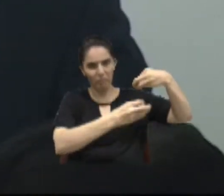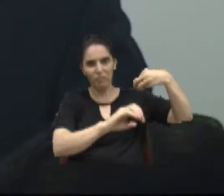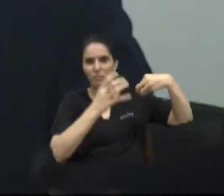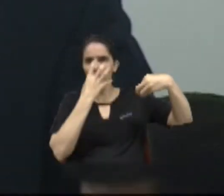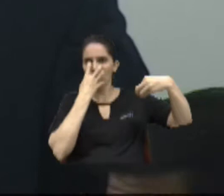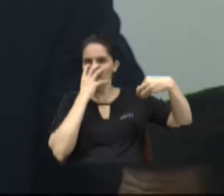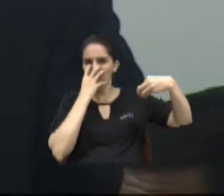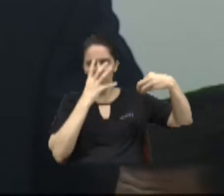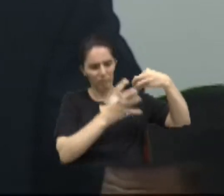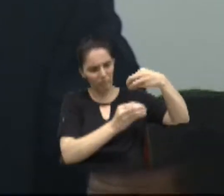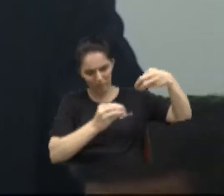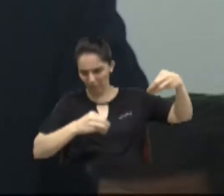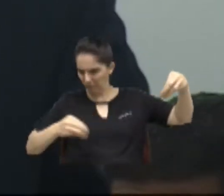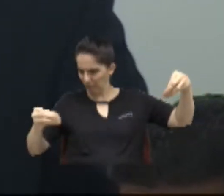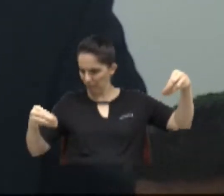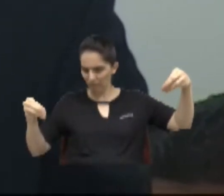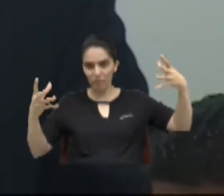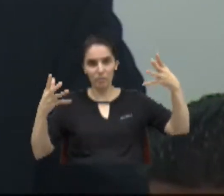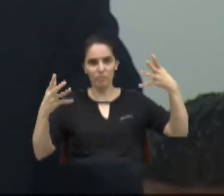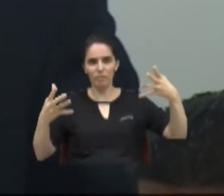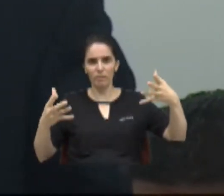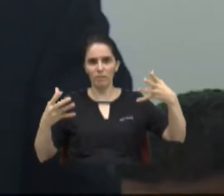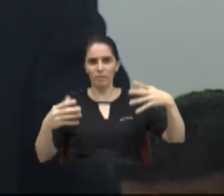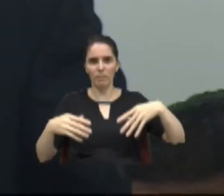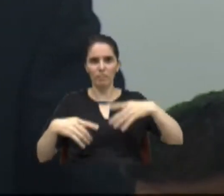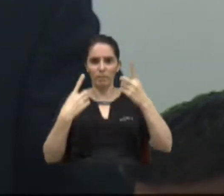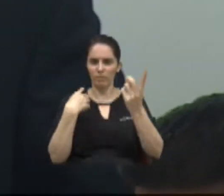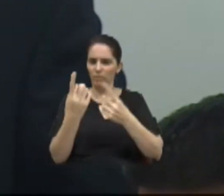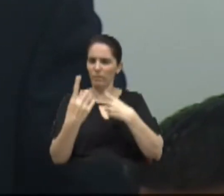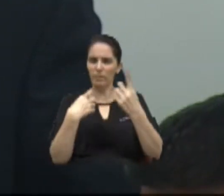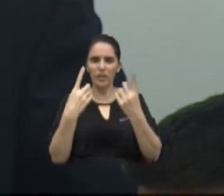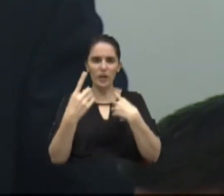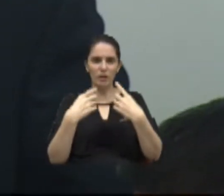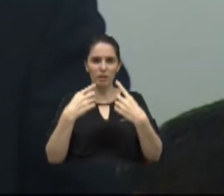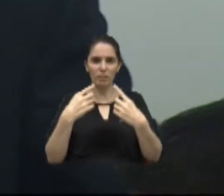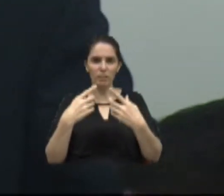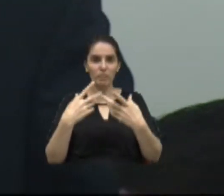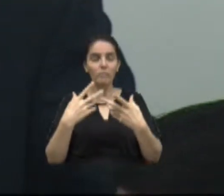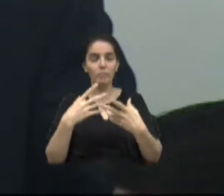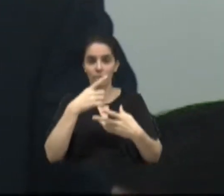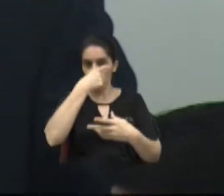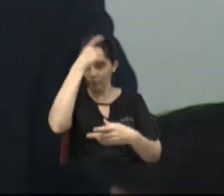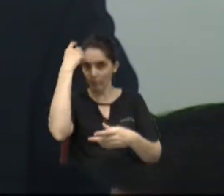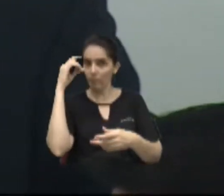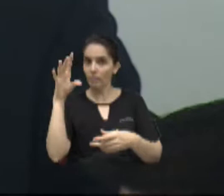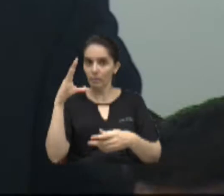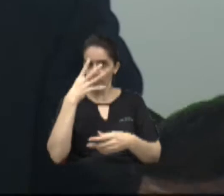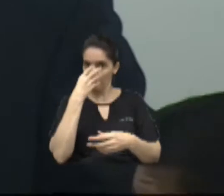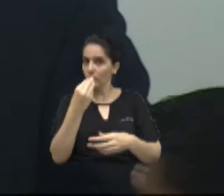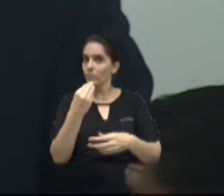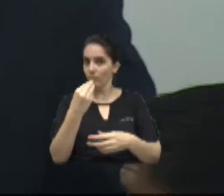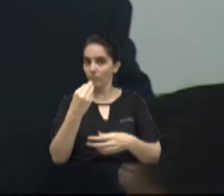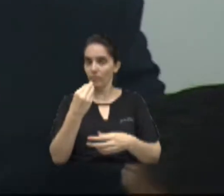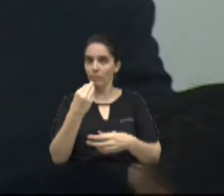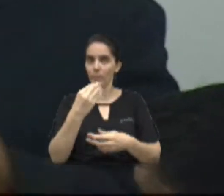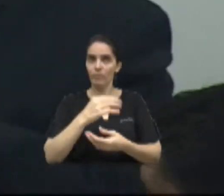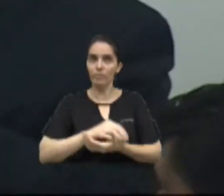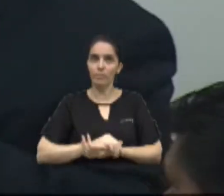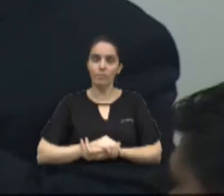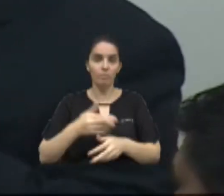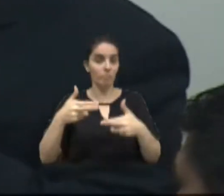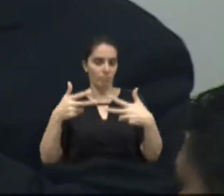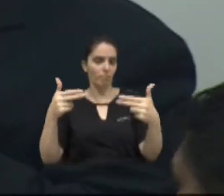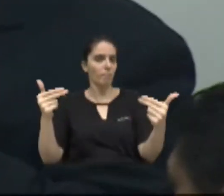cachorro puxando, saindo pelas rodovias, eu acabei tirando foto, inclusive. Eu tirei